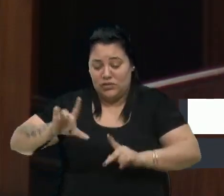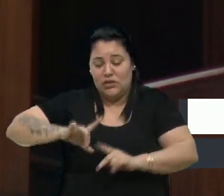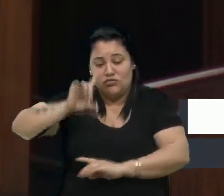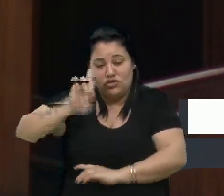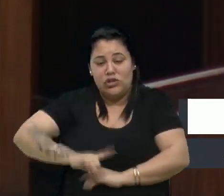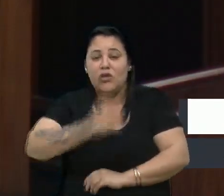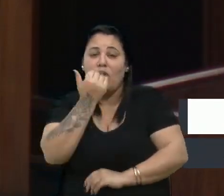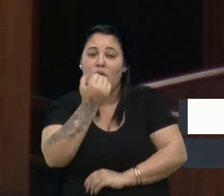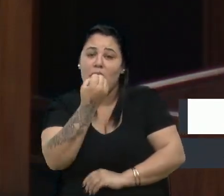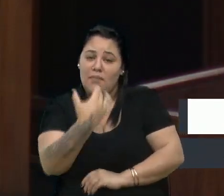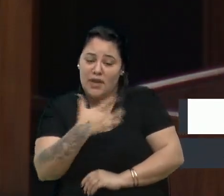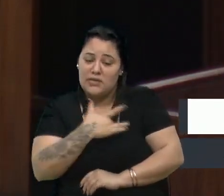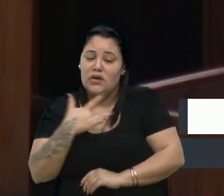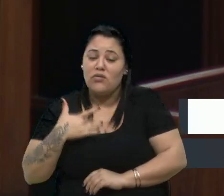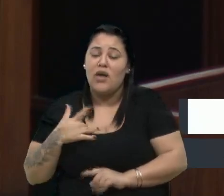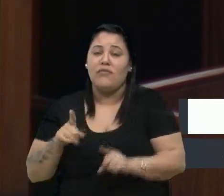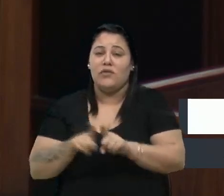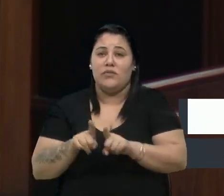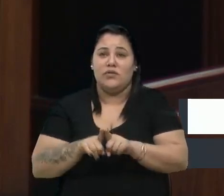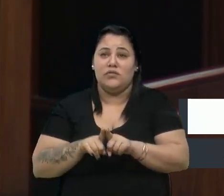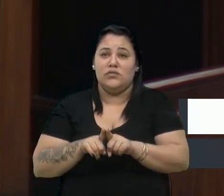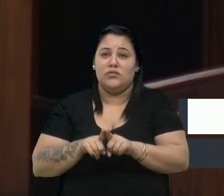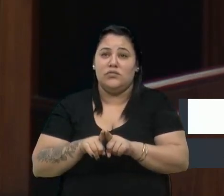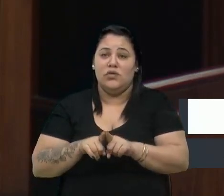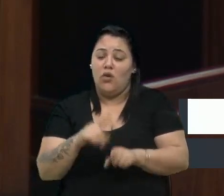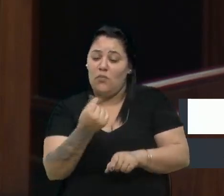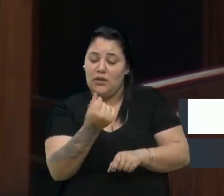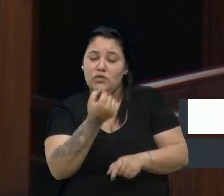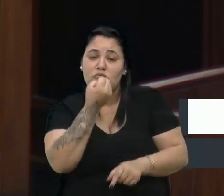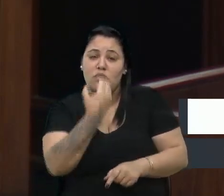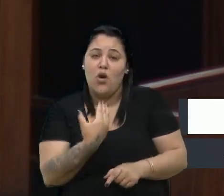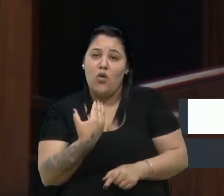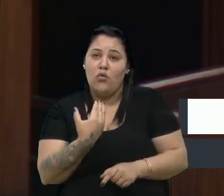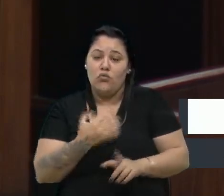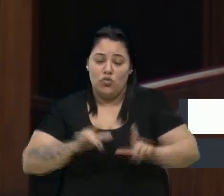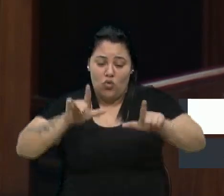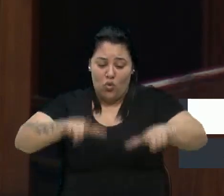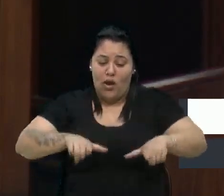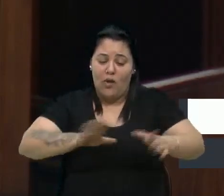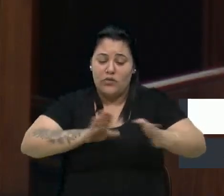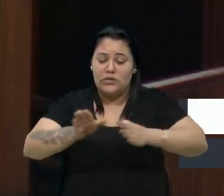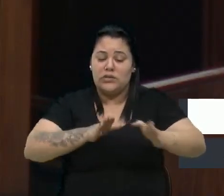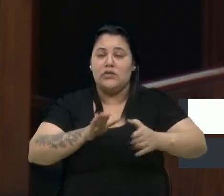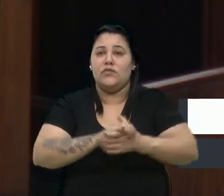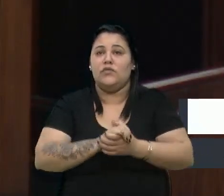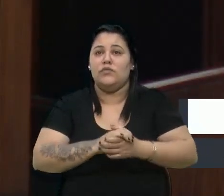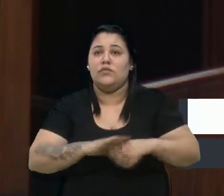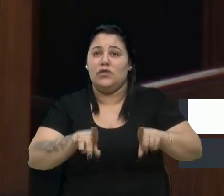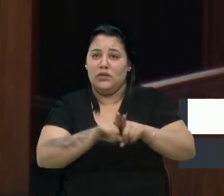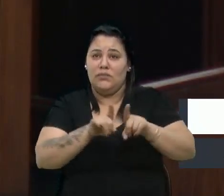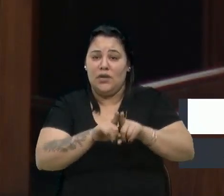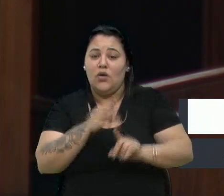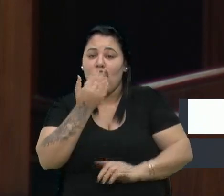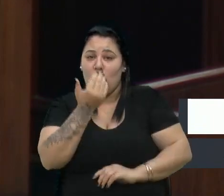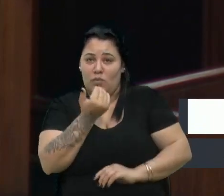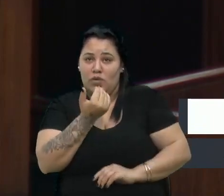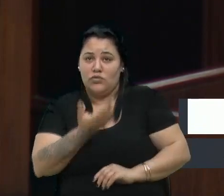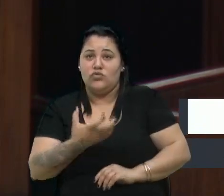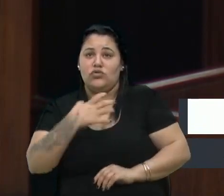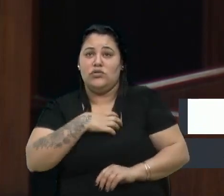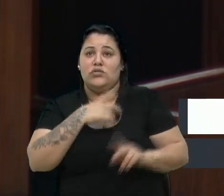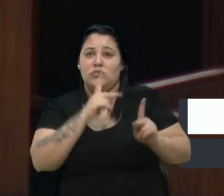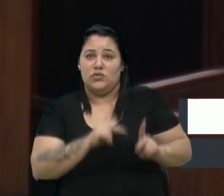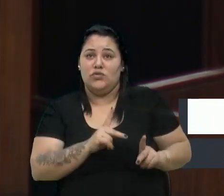alimentação saudável, com um preço em conta, num local acessível. E comer do jeito que as pessoas estão